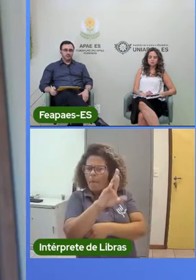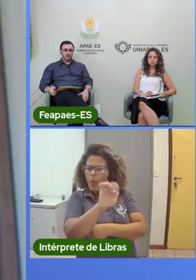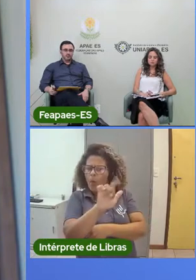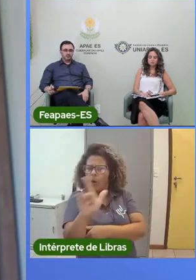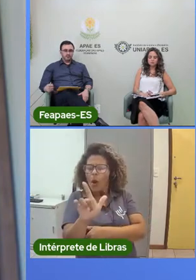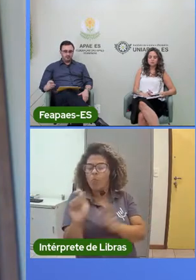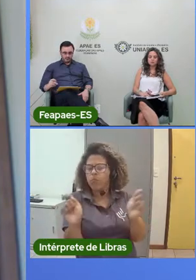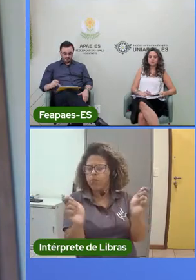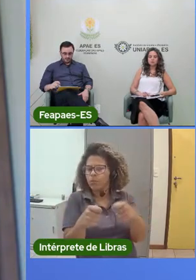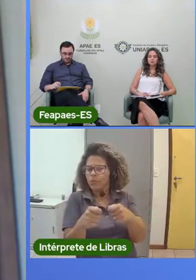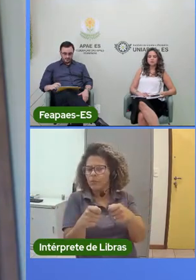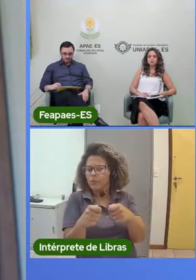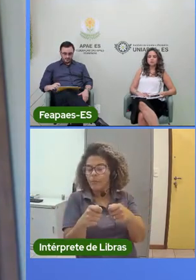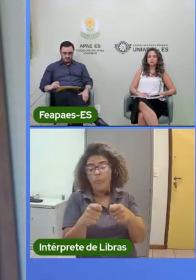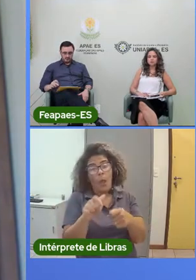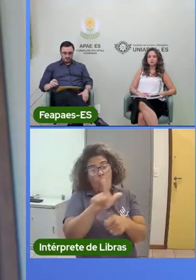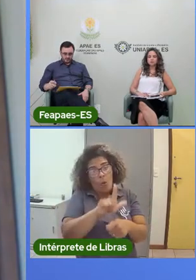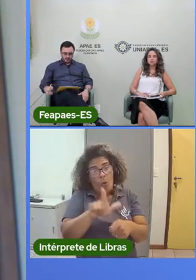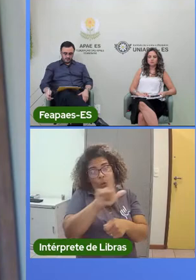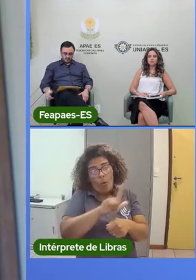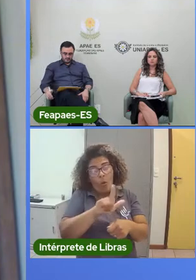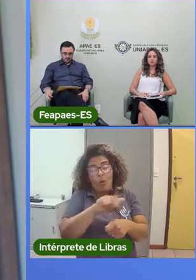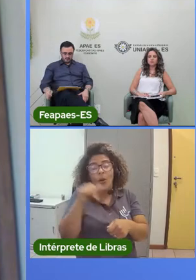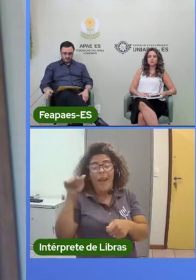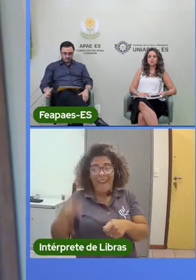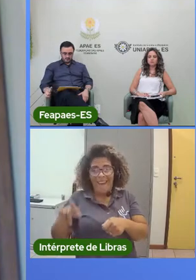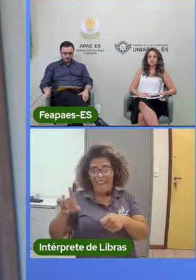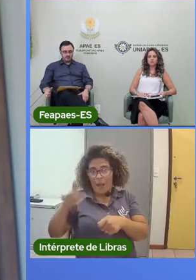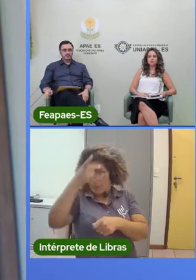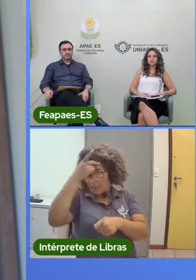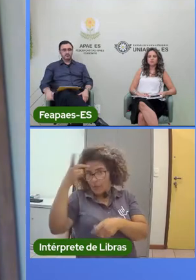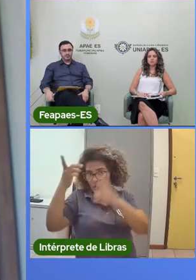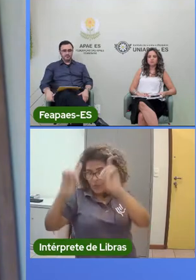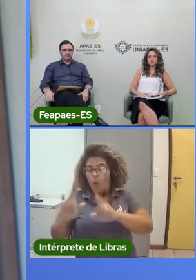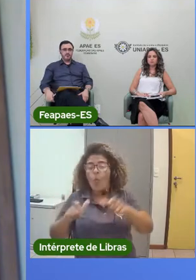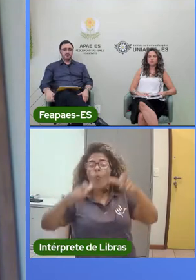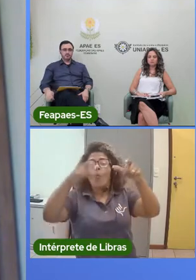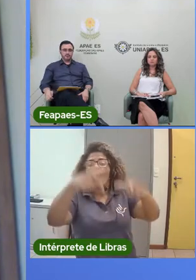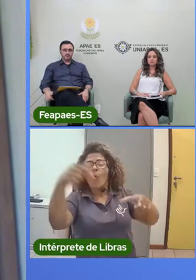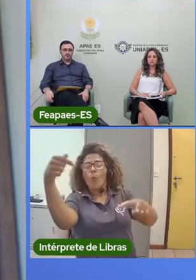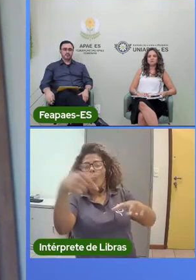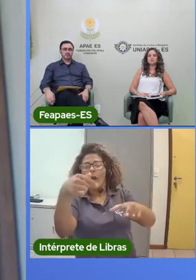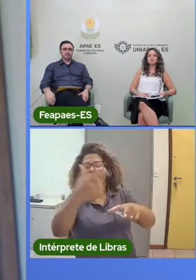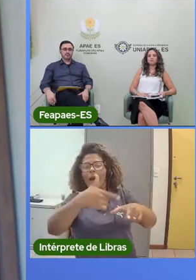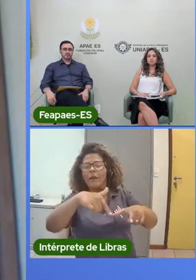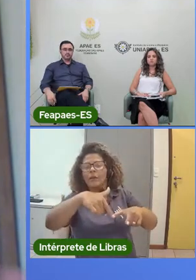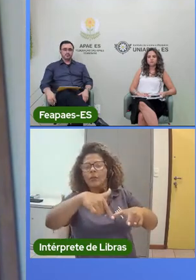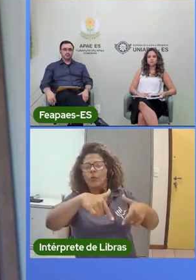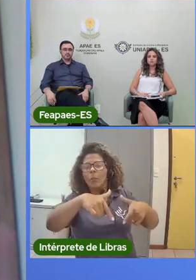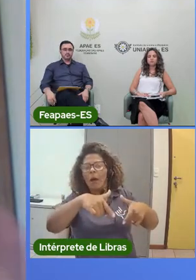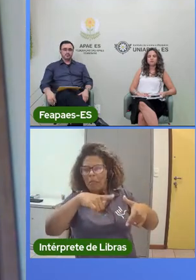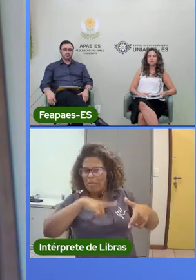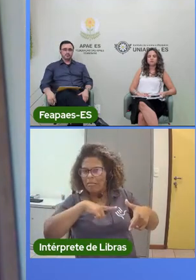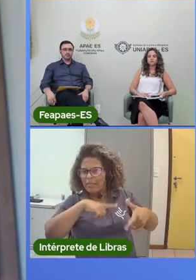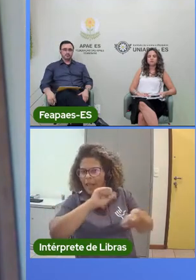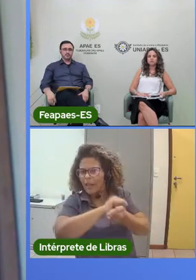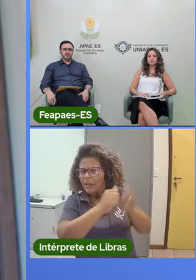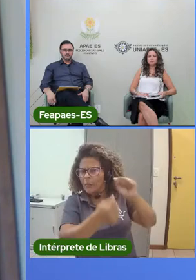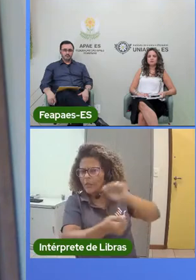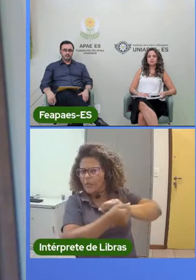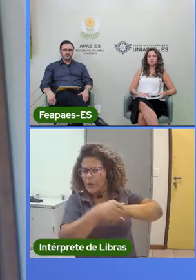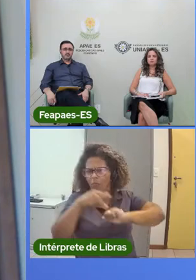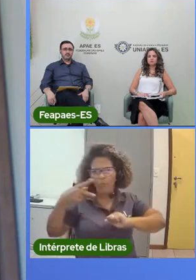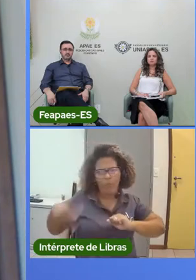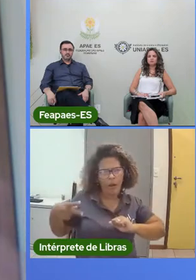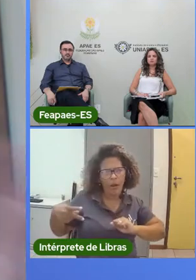têm são as condições adequadas, né, no mundo do trabalho, no mundo educacional, o serviço social,